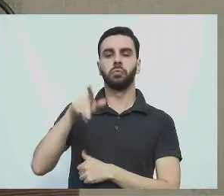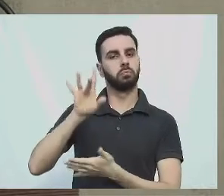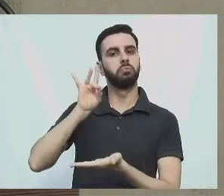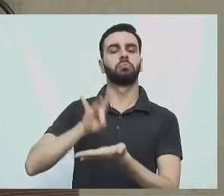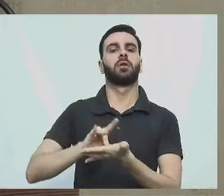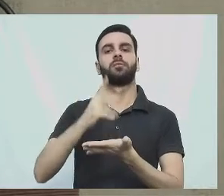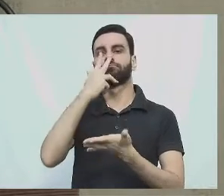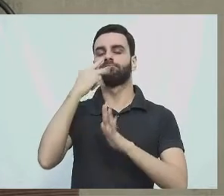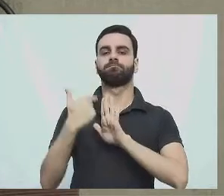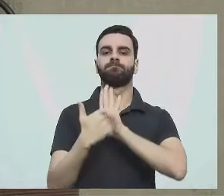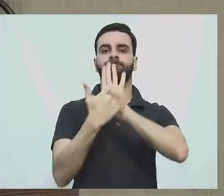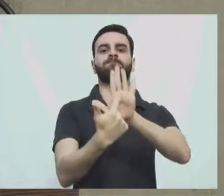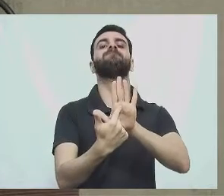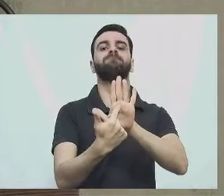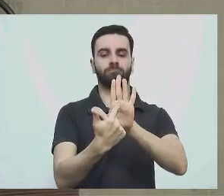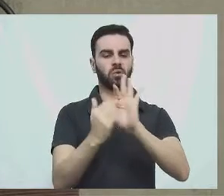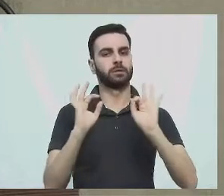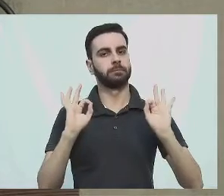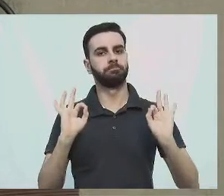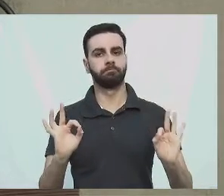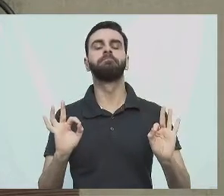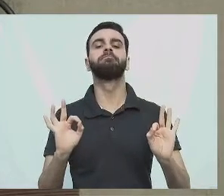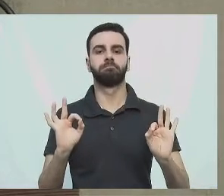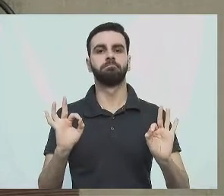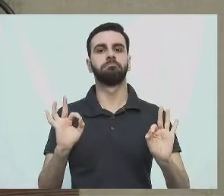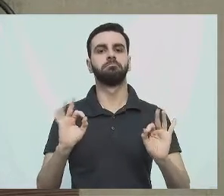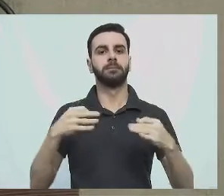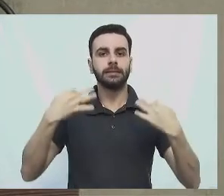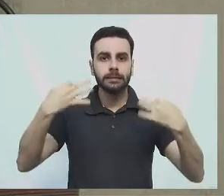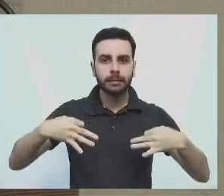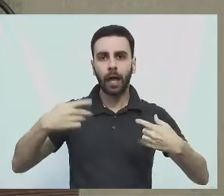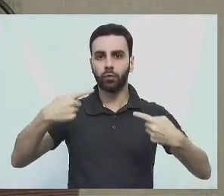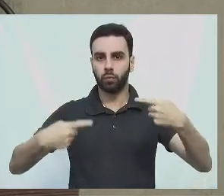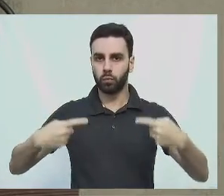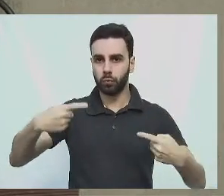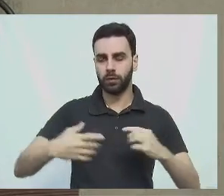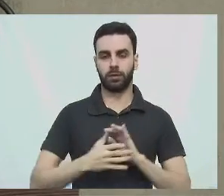mostrou como faz política séria,